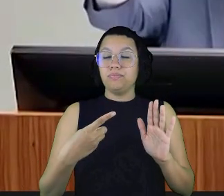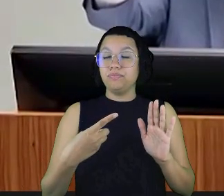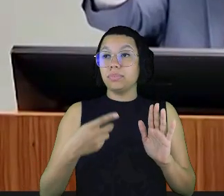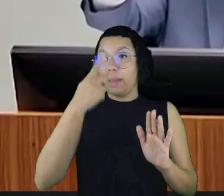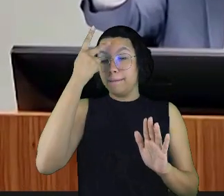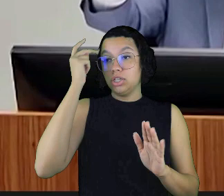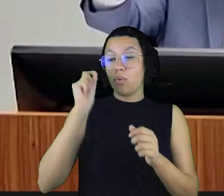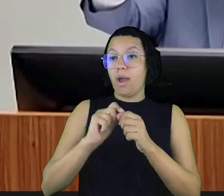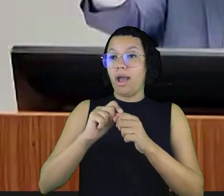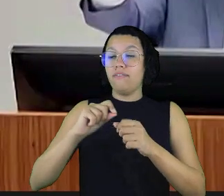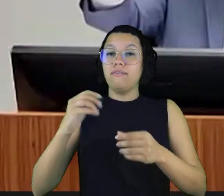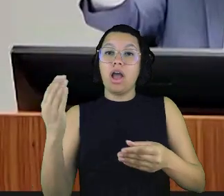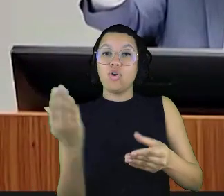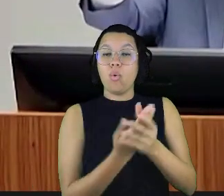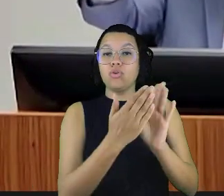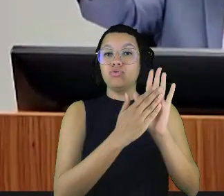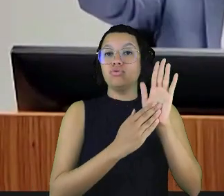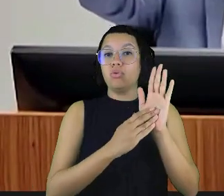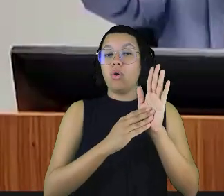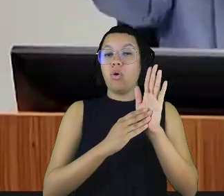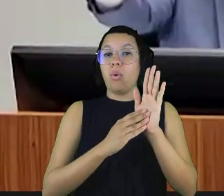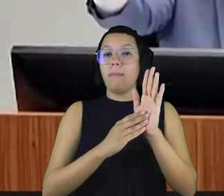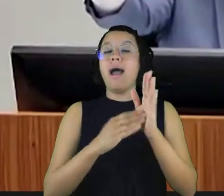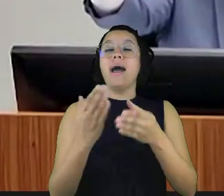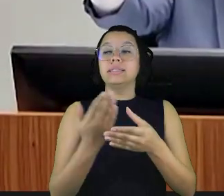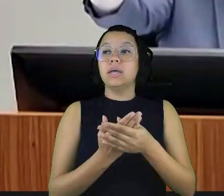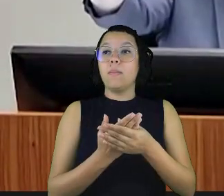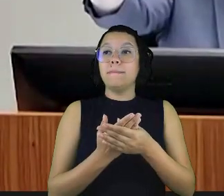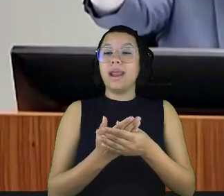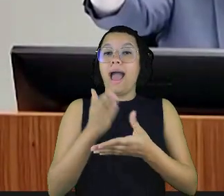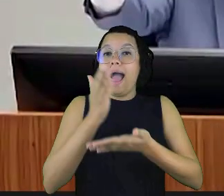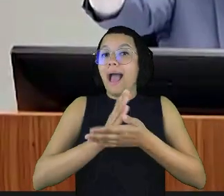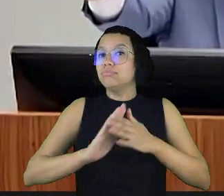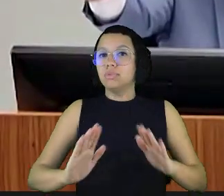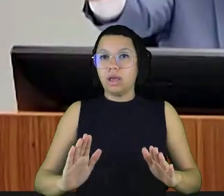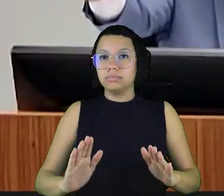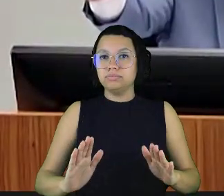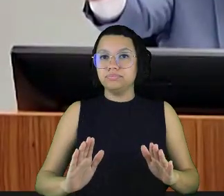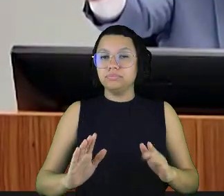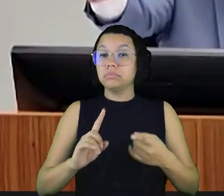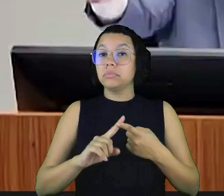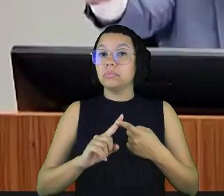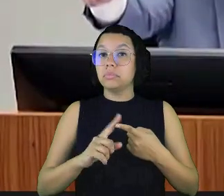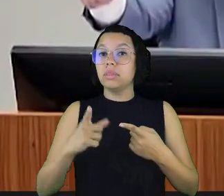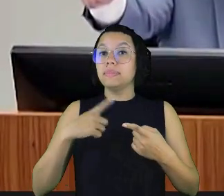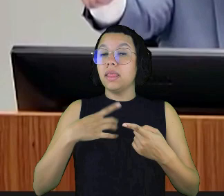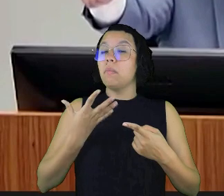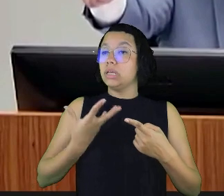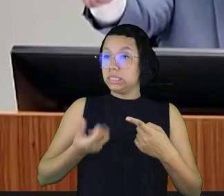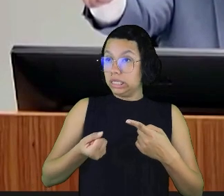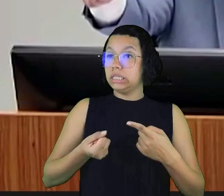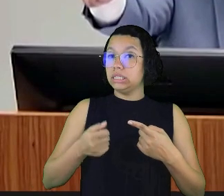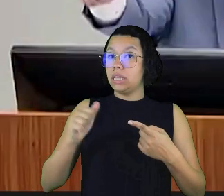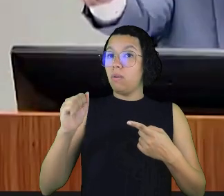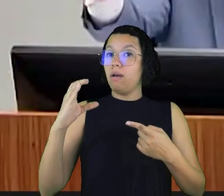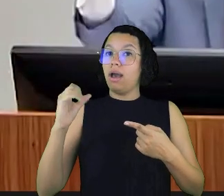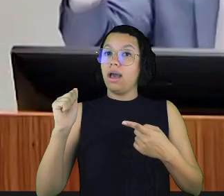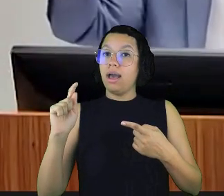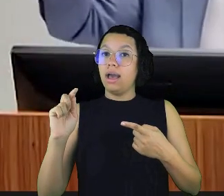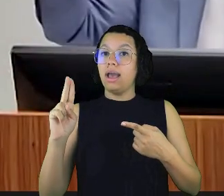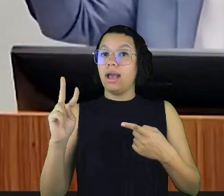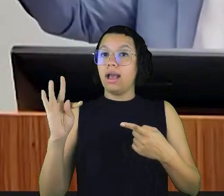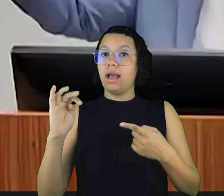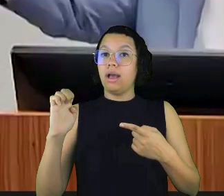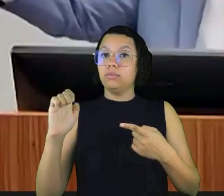tem 2 alternativas. Ou ele obtém um provimento acautelador,